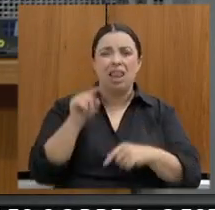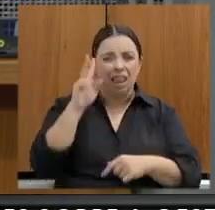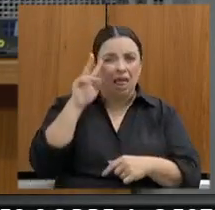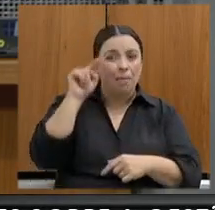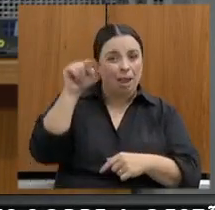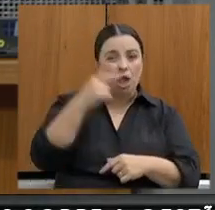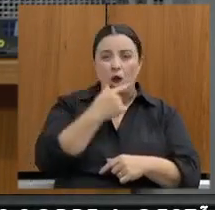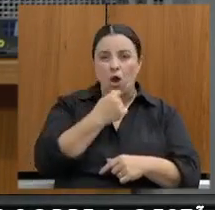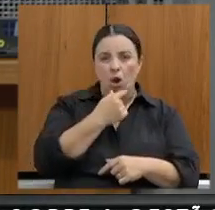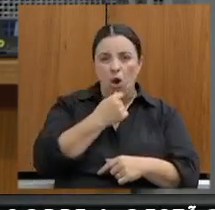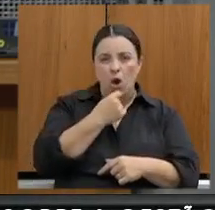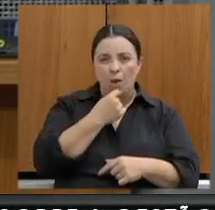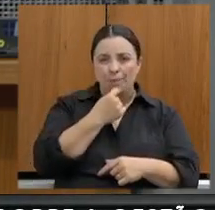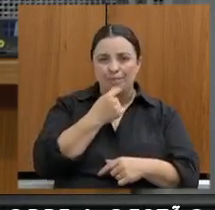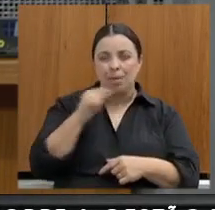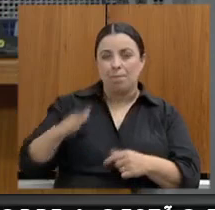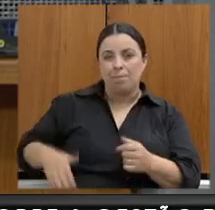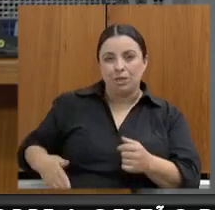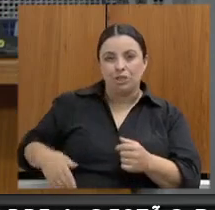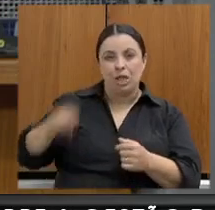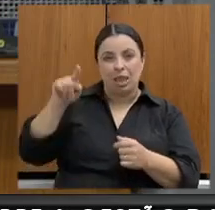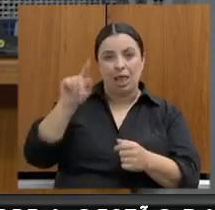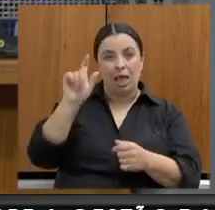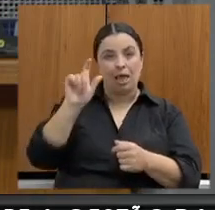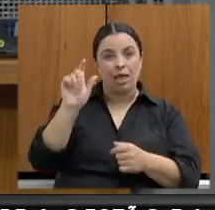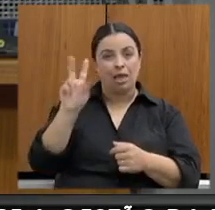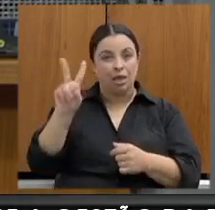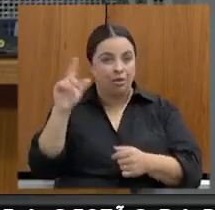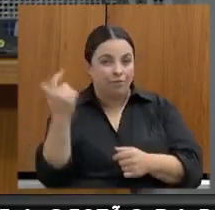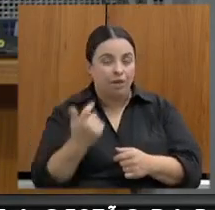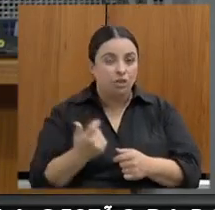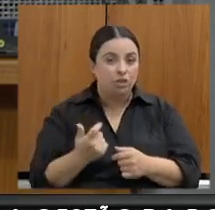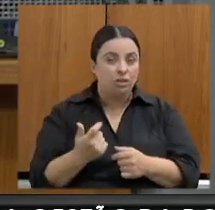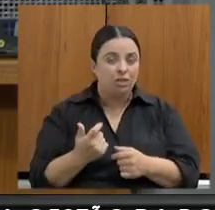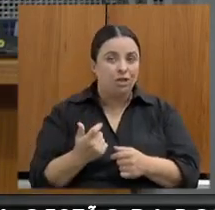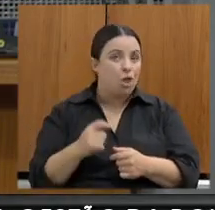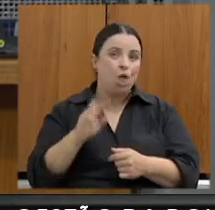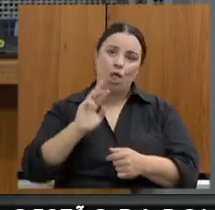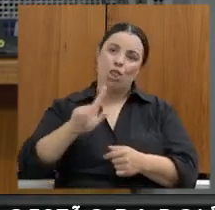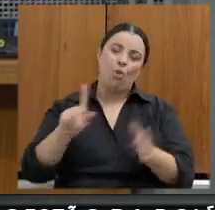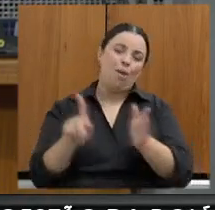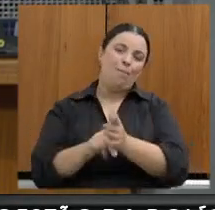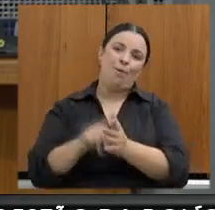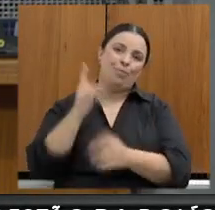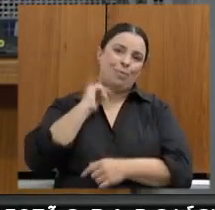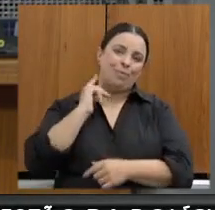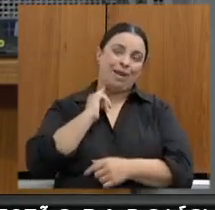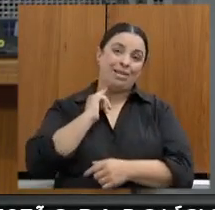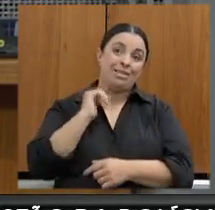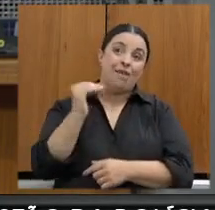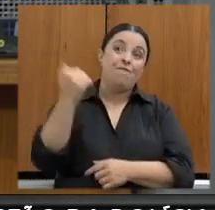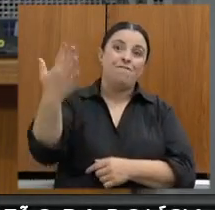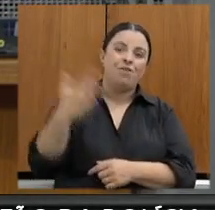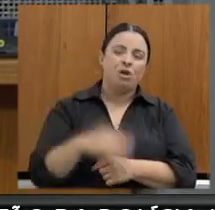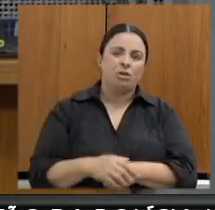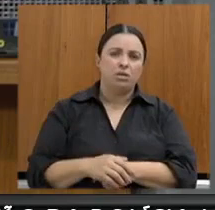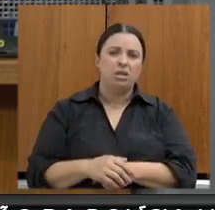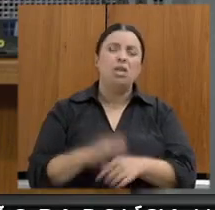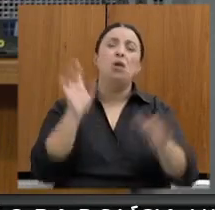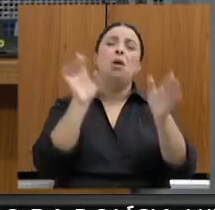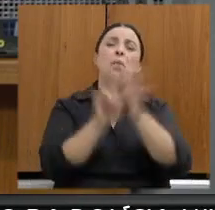Varginha a hora de Minas Gerais a Polícia Rodoviária Federal participou com a polícia militar mas é Polícia Federal